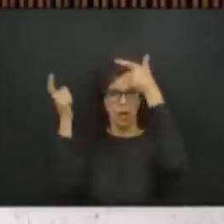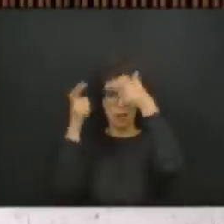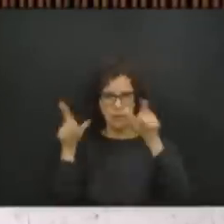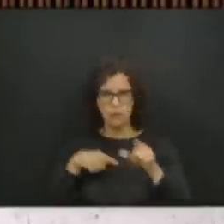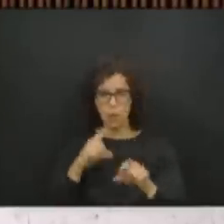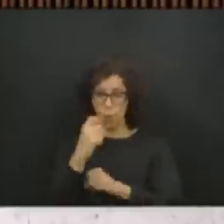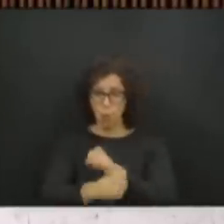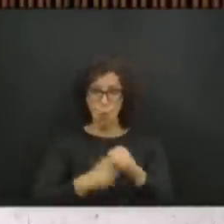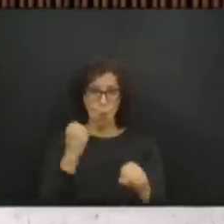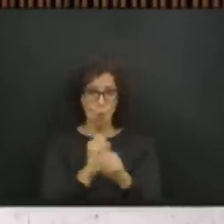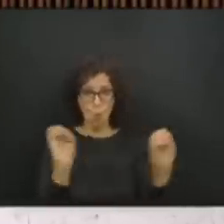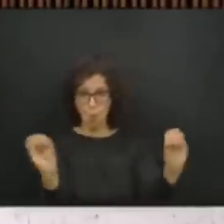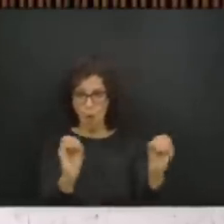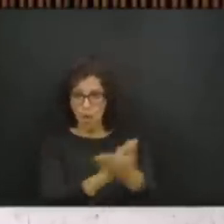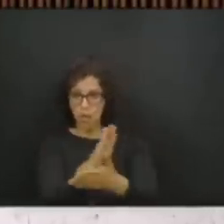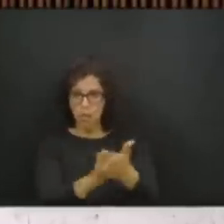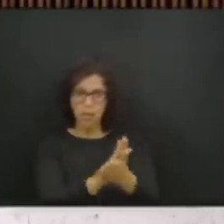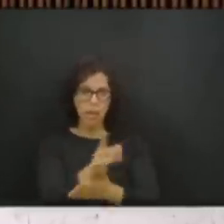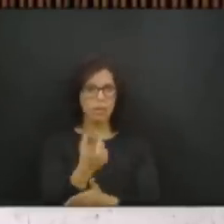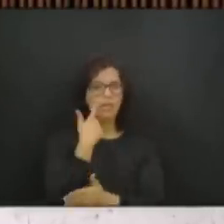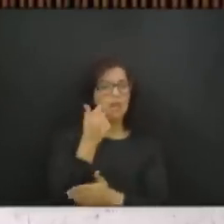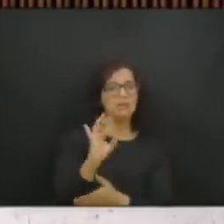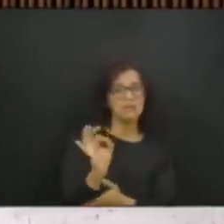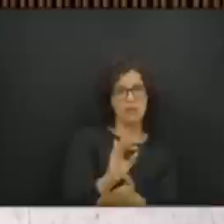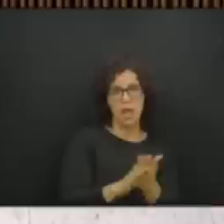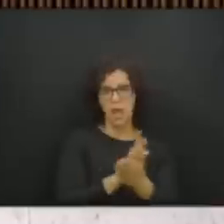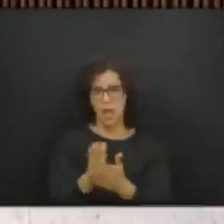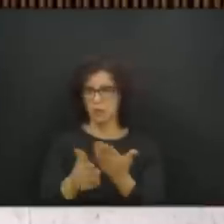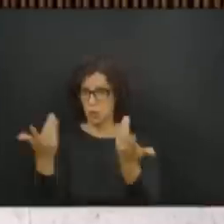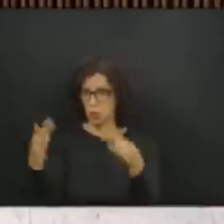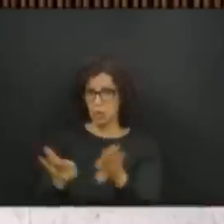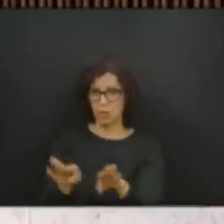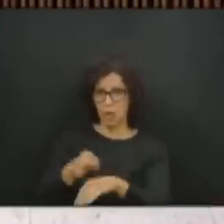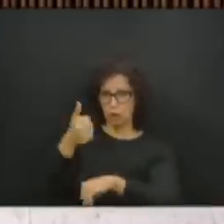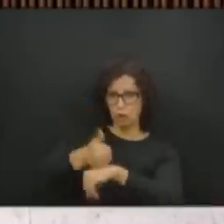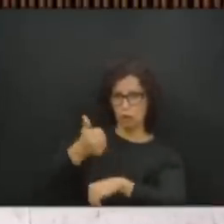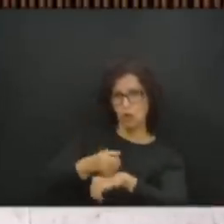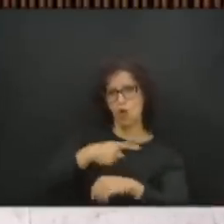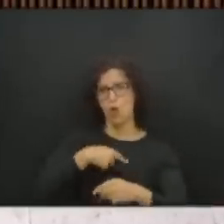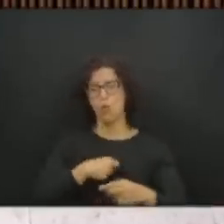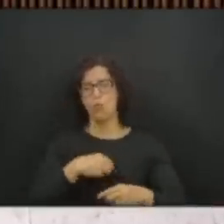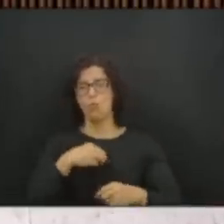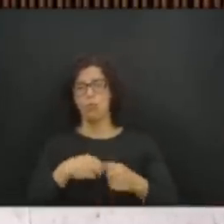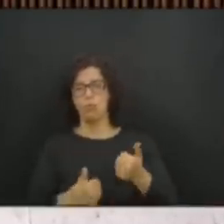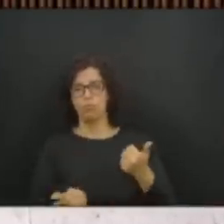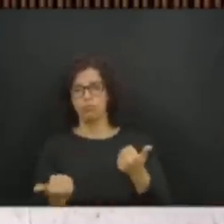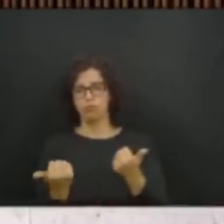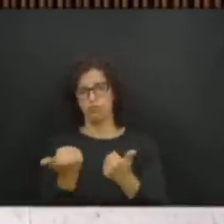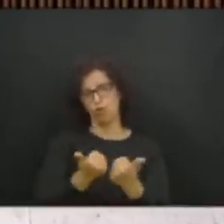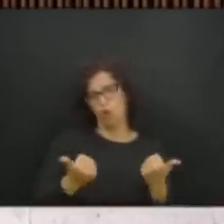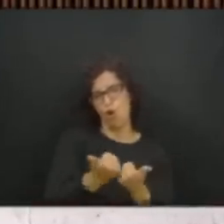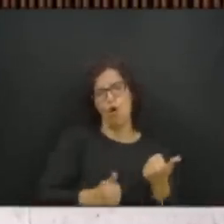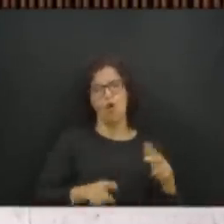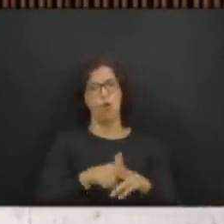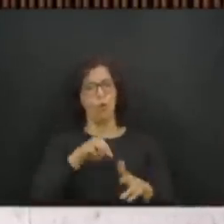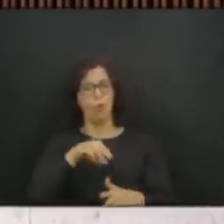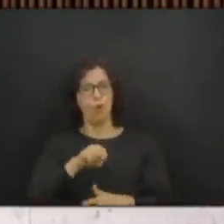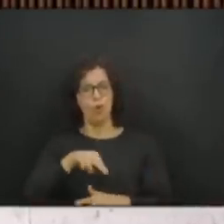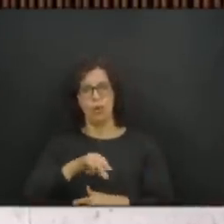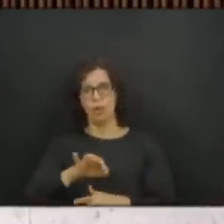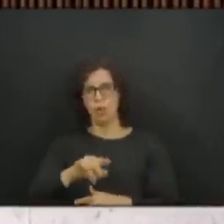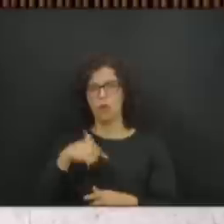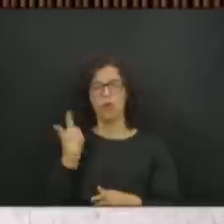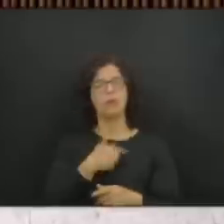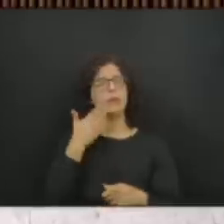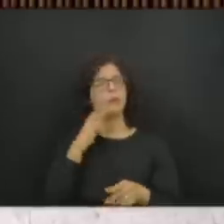por mais de um ano não houvesse interessados em diretor ou monitoro é nas escolas e comentários é